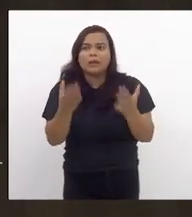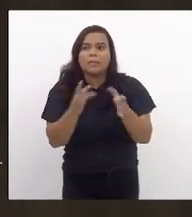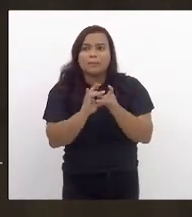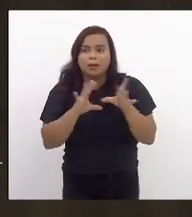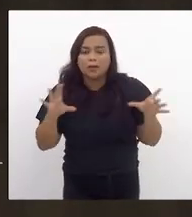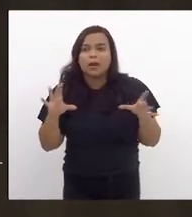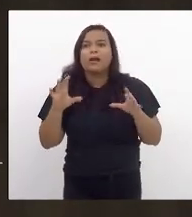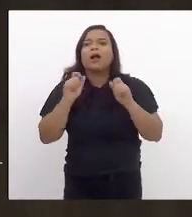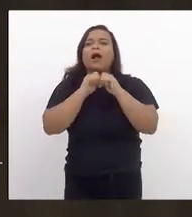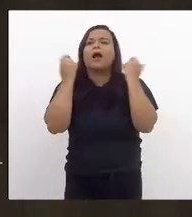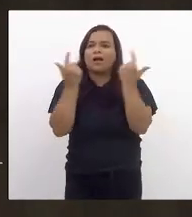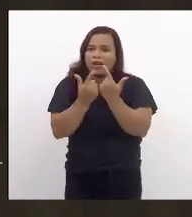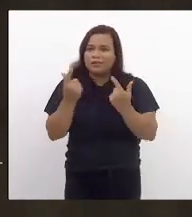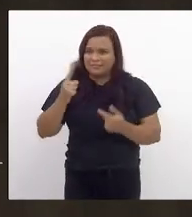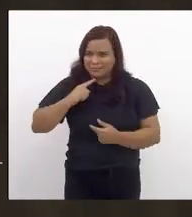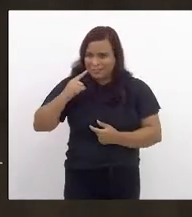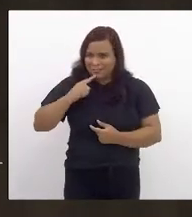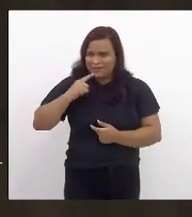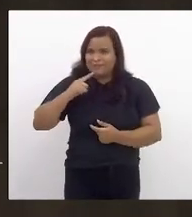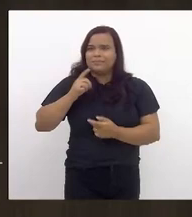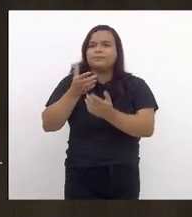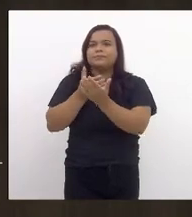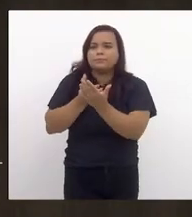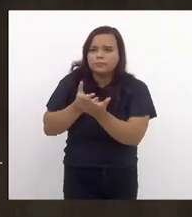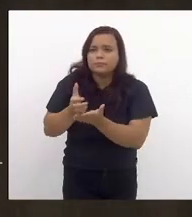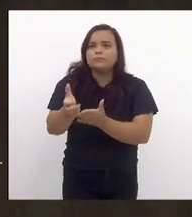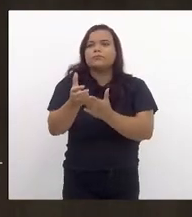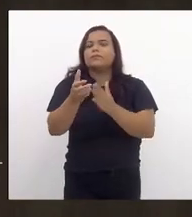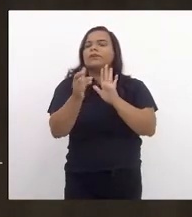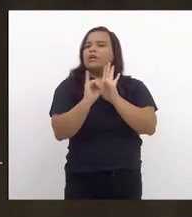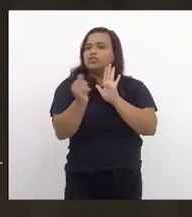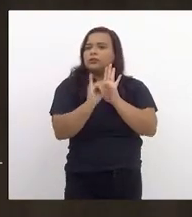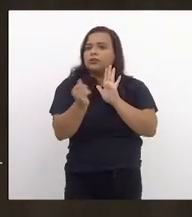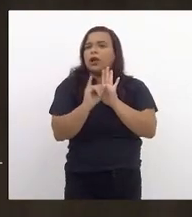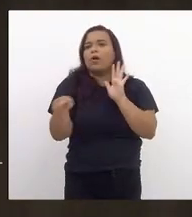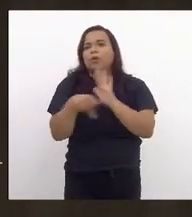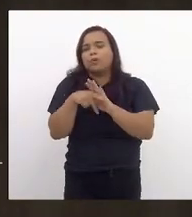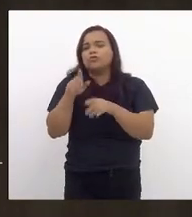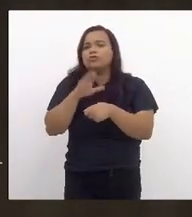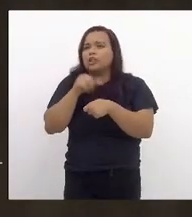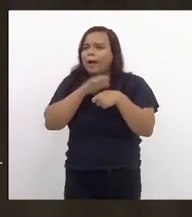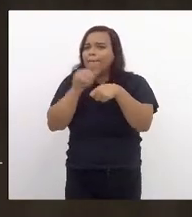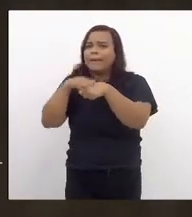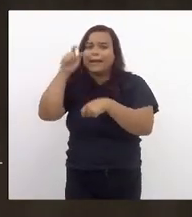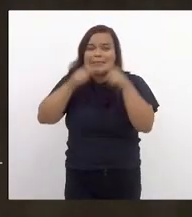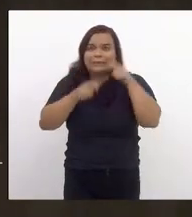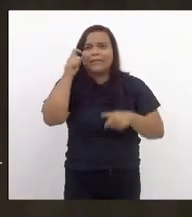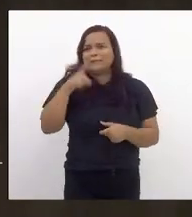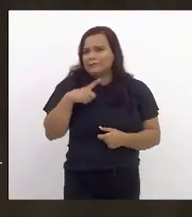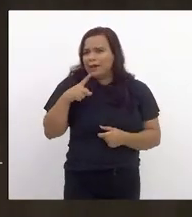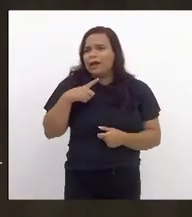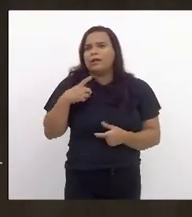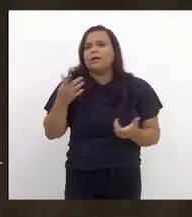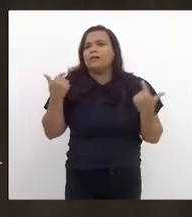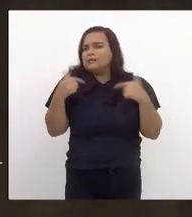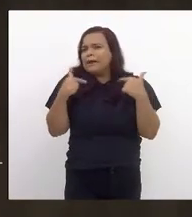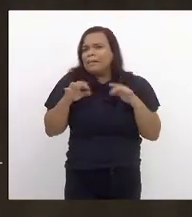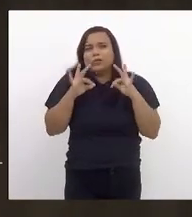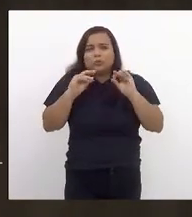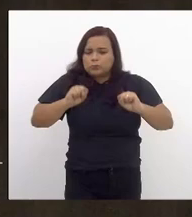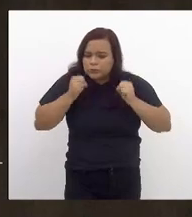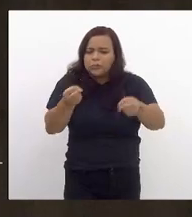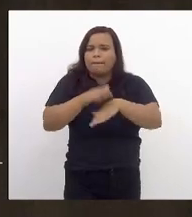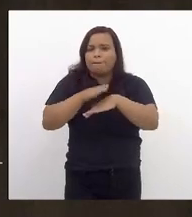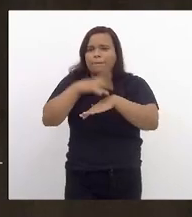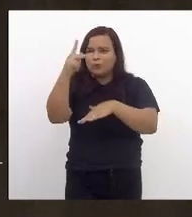Legislativa tenha saído na vanguarda e tenha feito os editais de chamamento de interesse. Todo o trabalho exitoso que a gente tem tido tem a sua